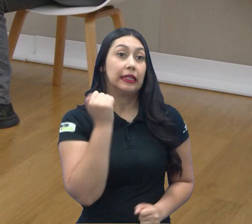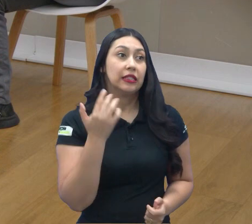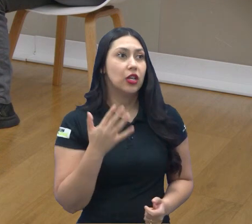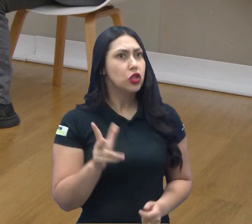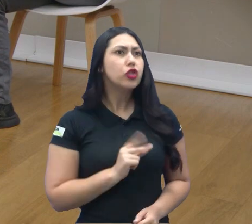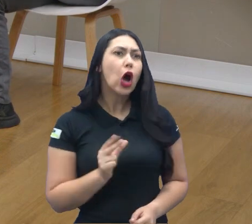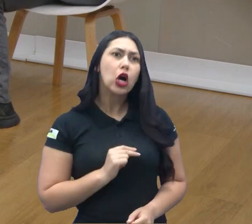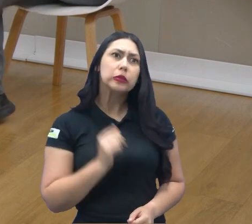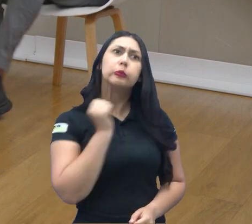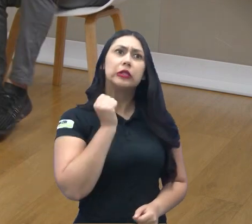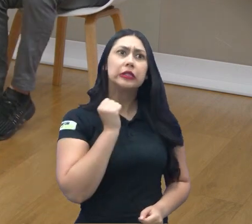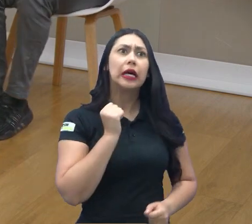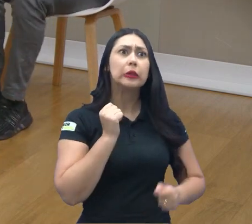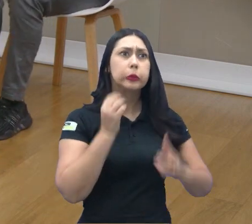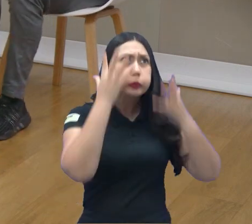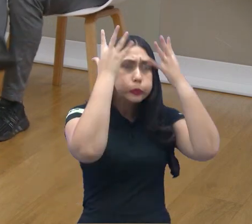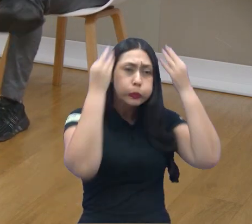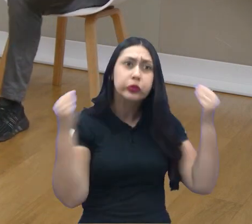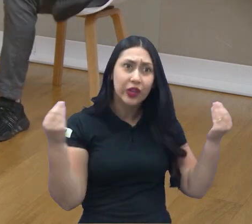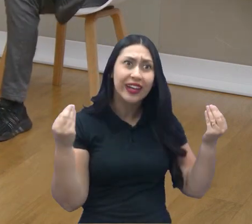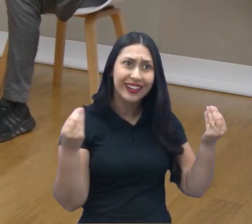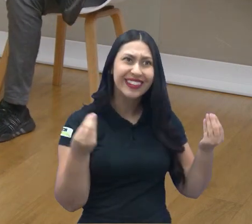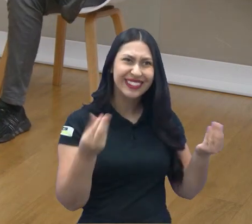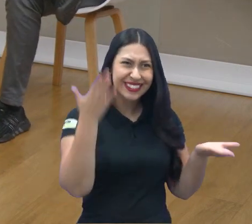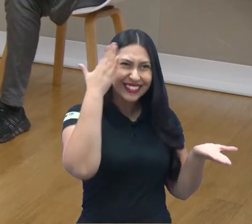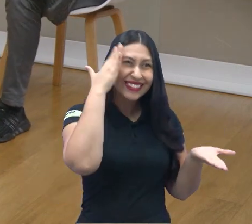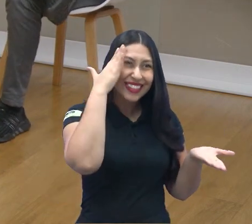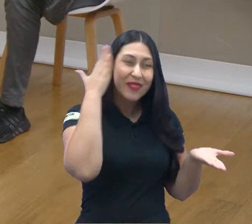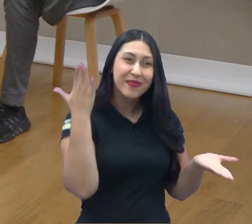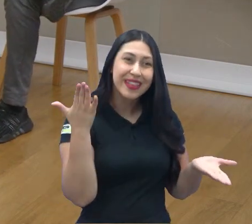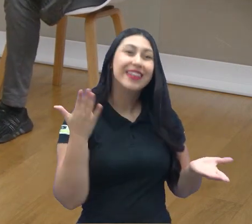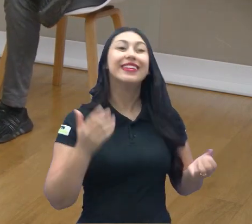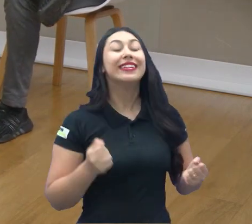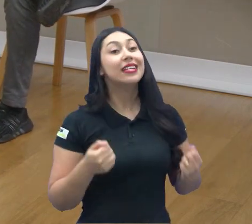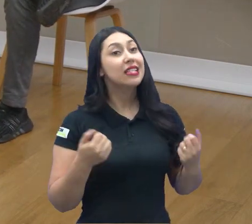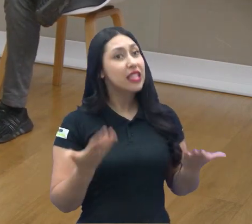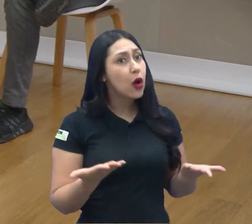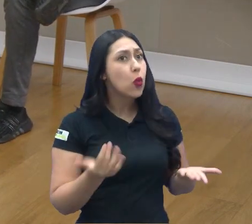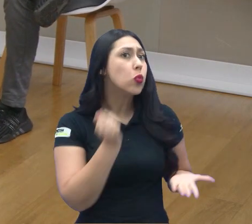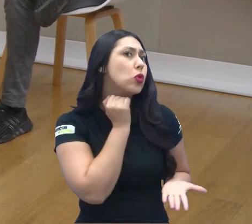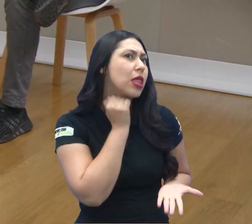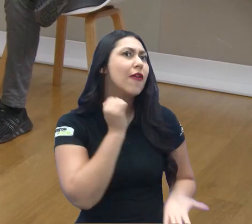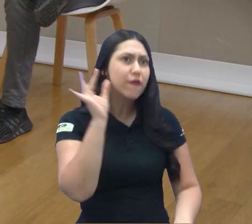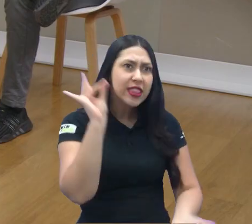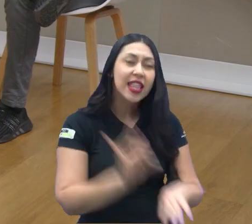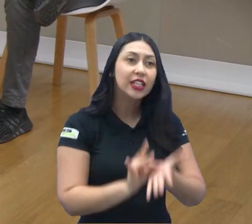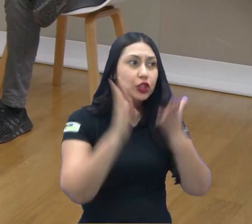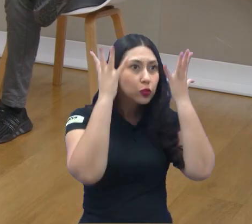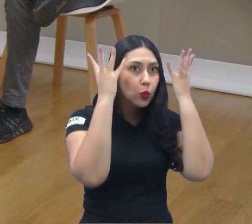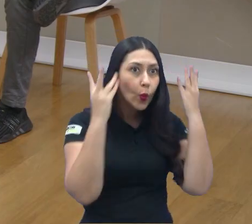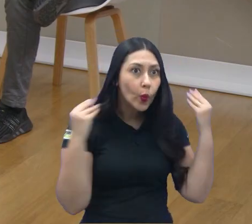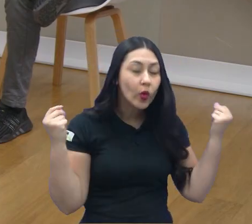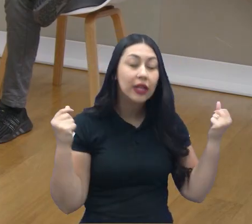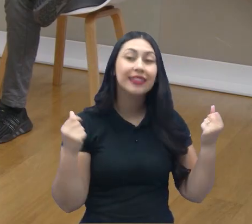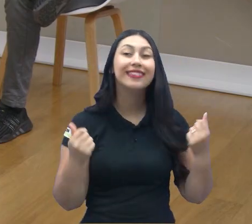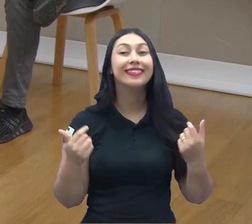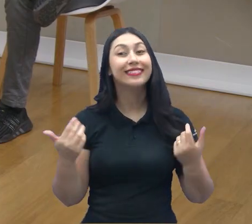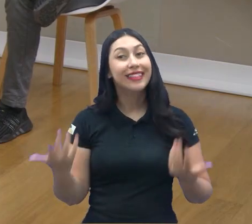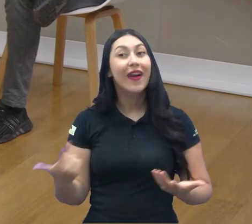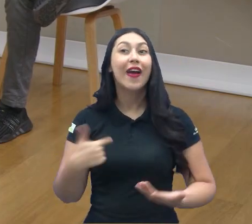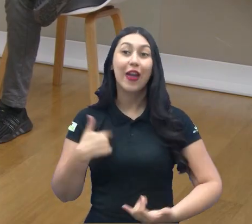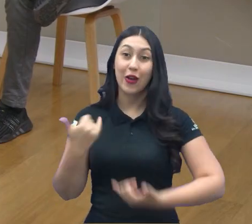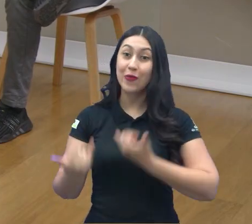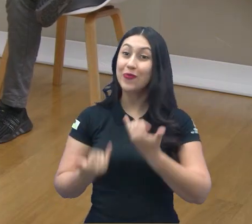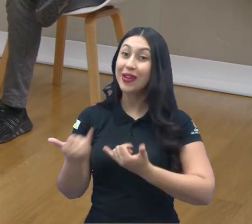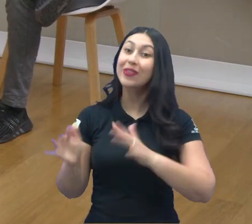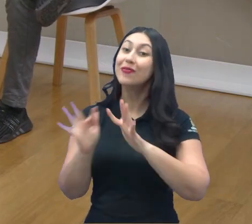vai perder os cabelos. Já ouviu essa frase? É muito comum. O estresse, ele provoca a mesma queda do cabelo? Eu sempre brinco com consulta, é uma frase que eu falo para